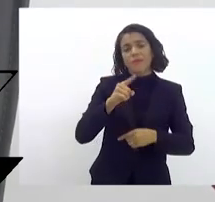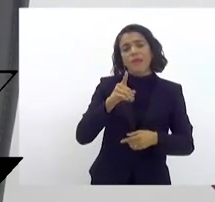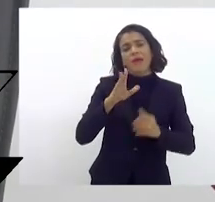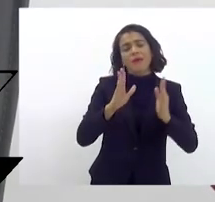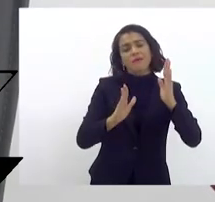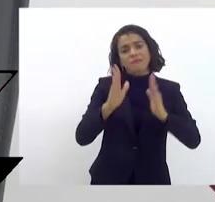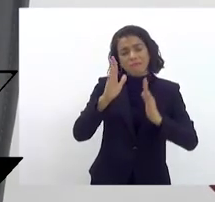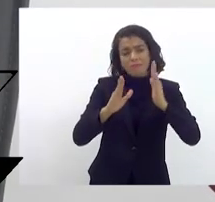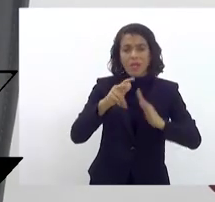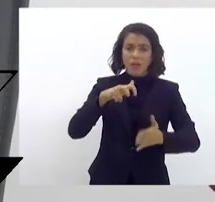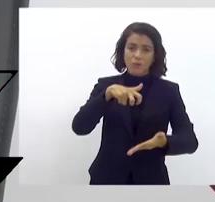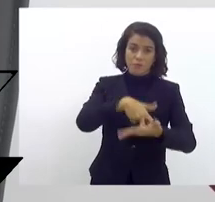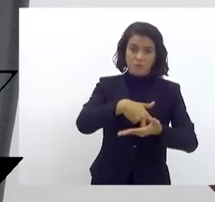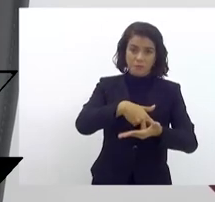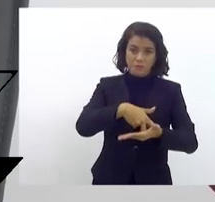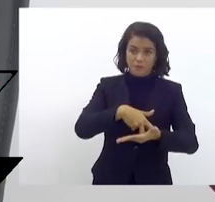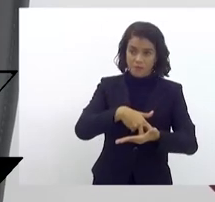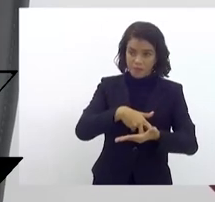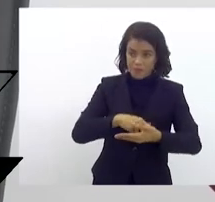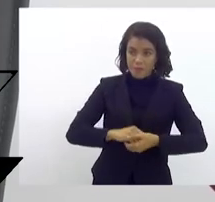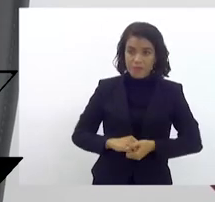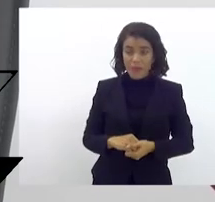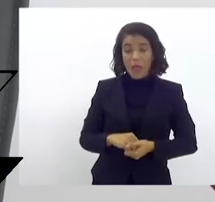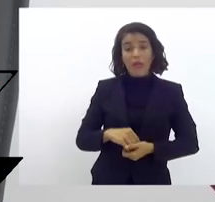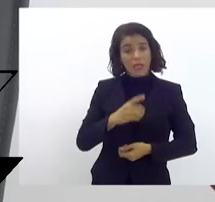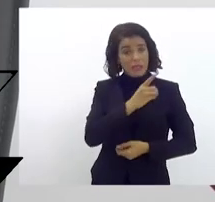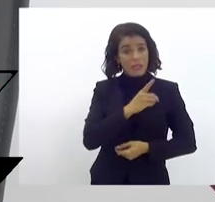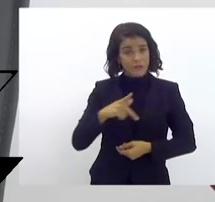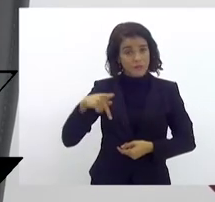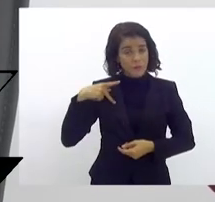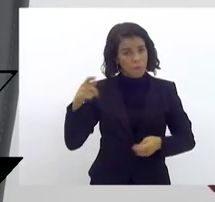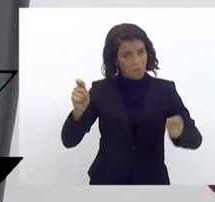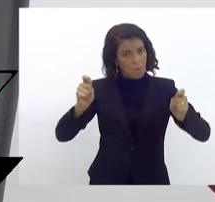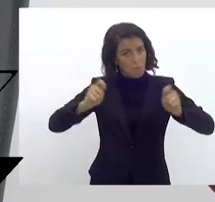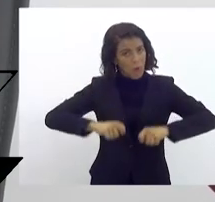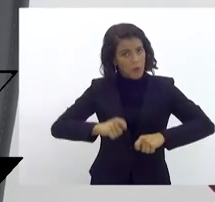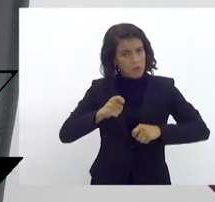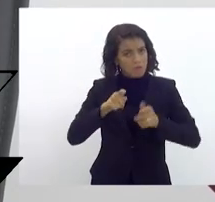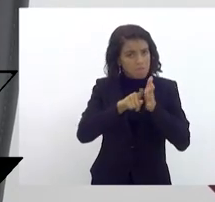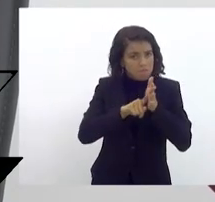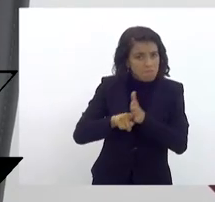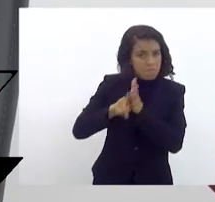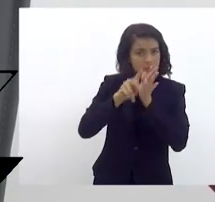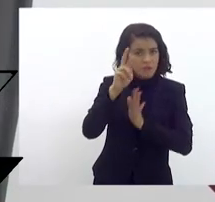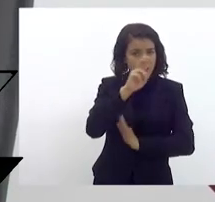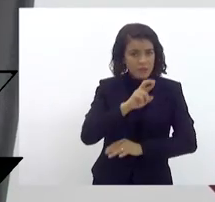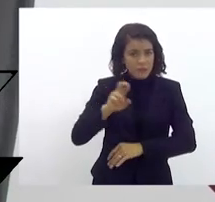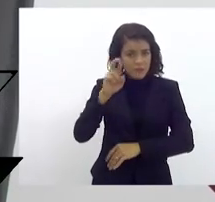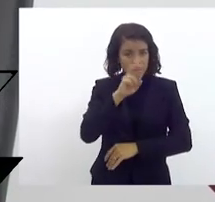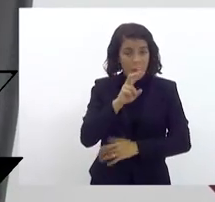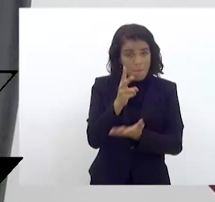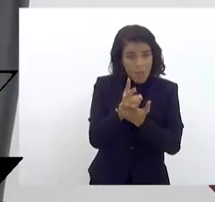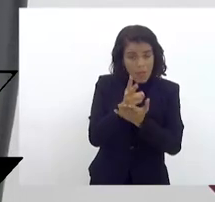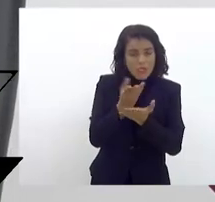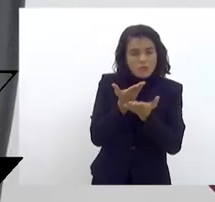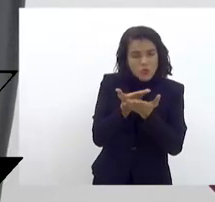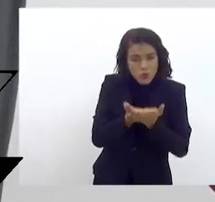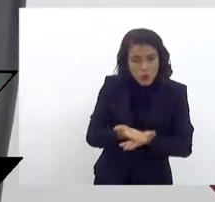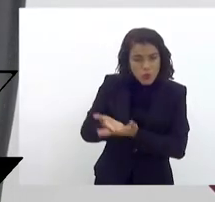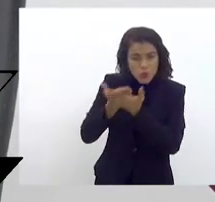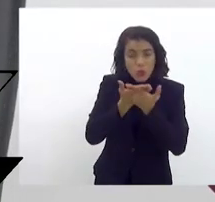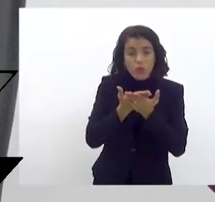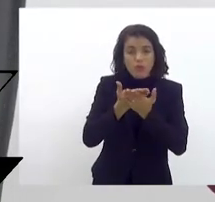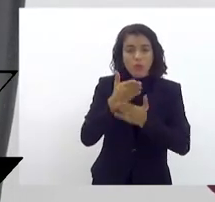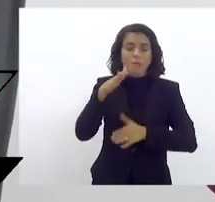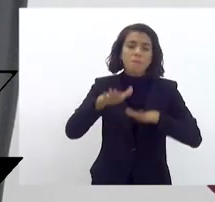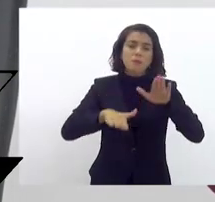essas que viu que a defensoria pude investigar de acordo com o mesmo estudo em